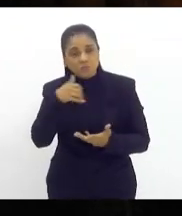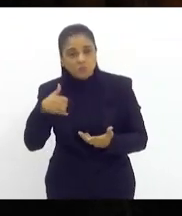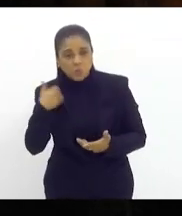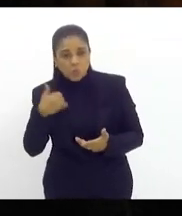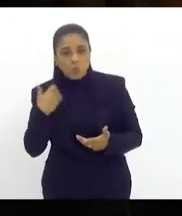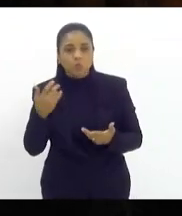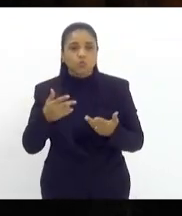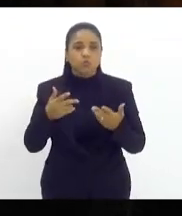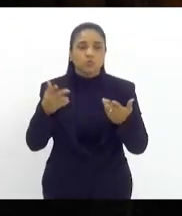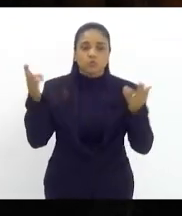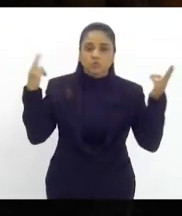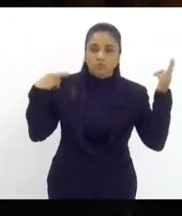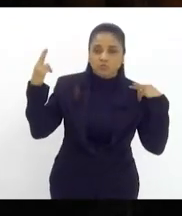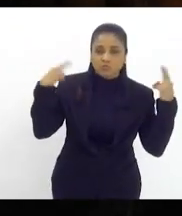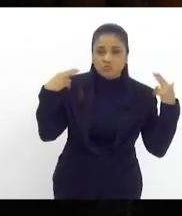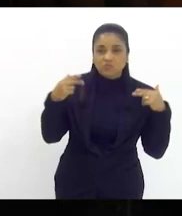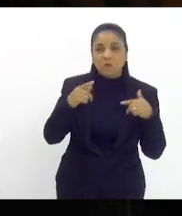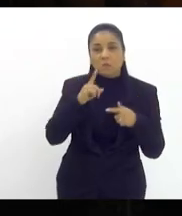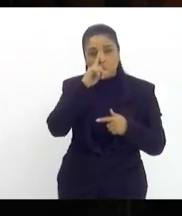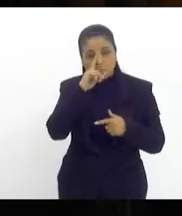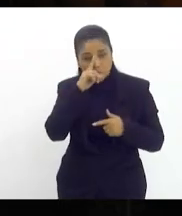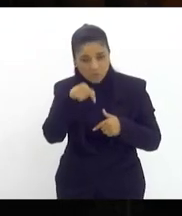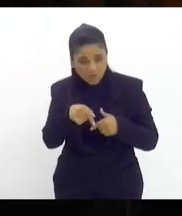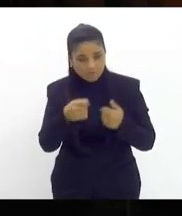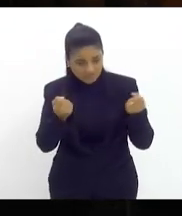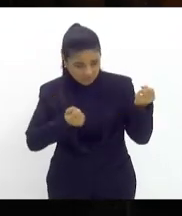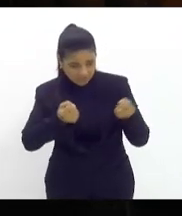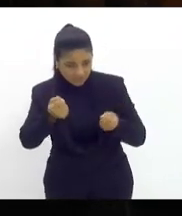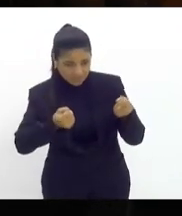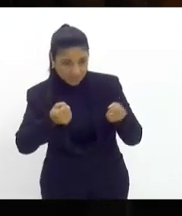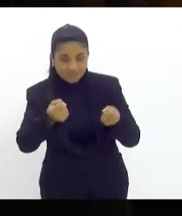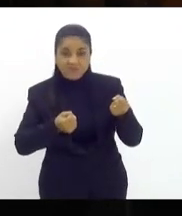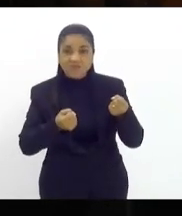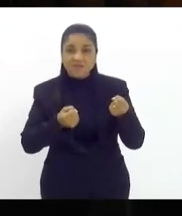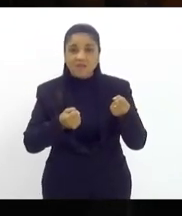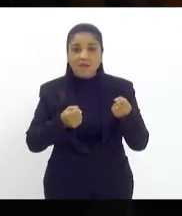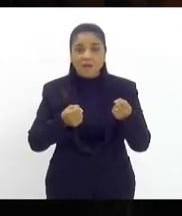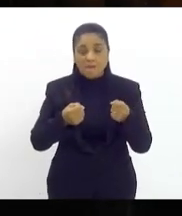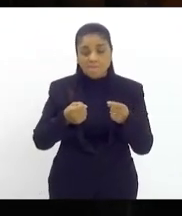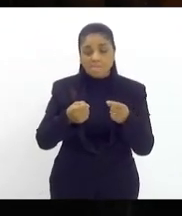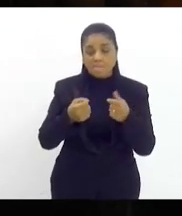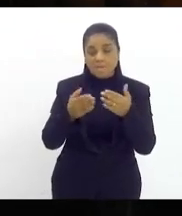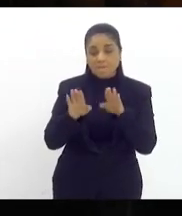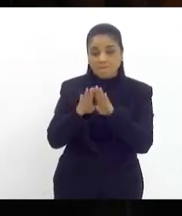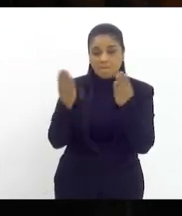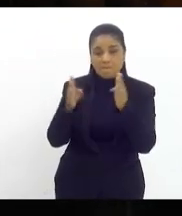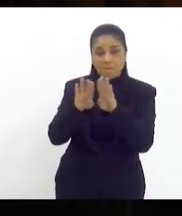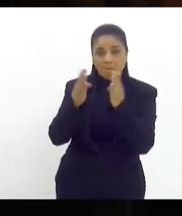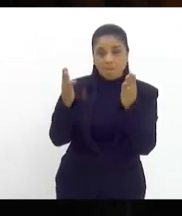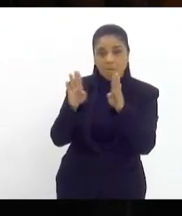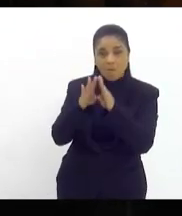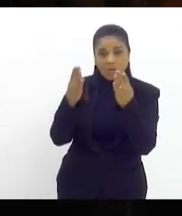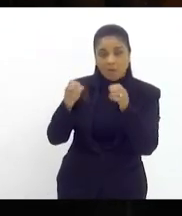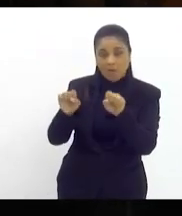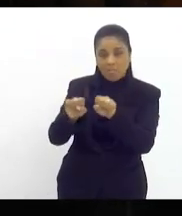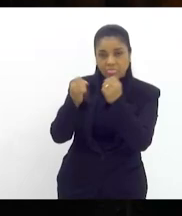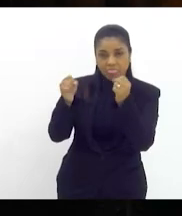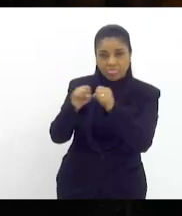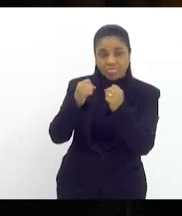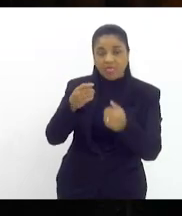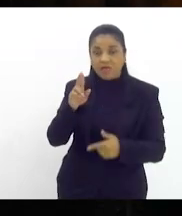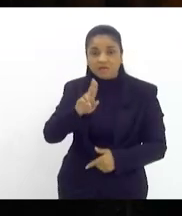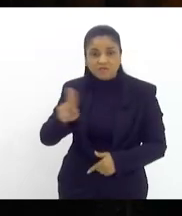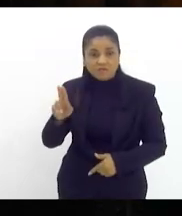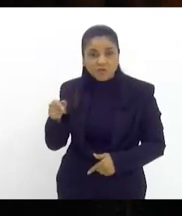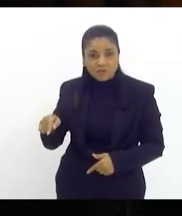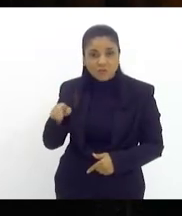ficarem expostos porque você acha que esse rodoviário que estava dirigindo um carro com porta quebrada e a dona Bernadette voou metros para fora